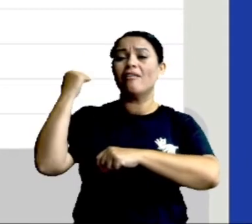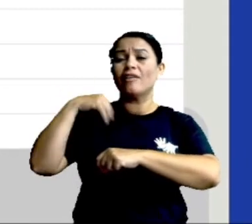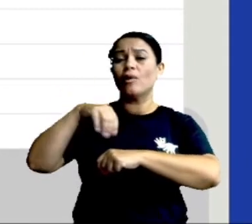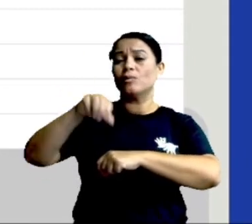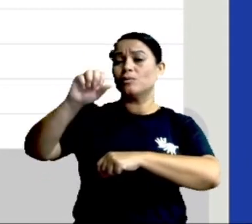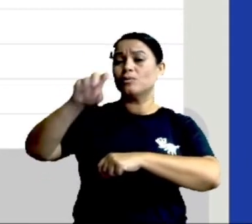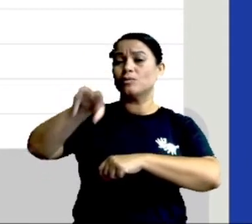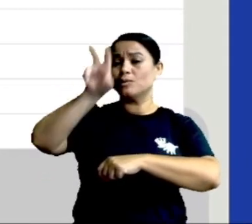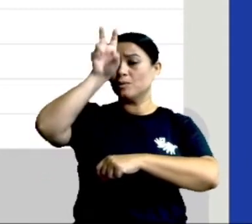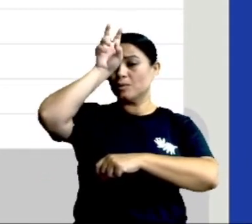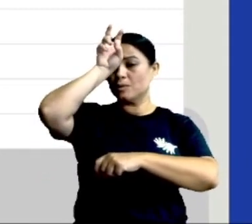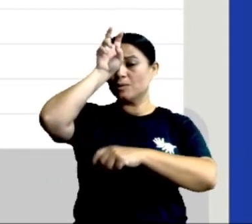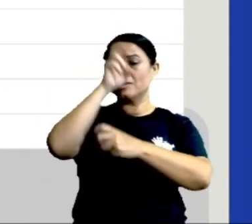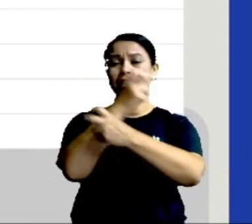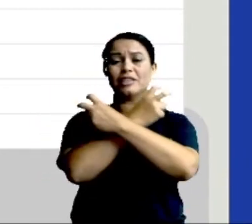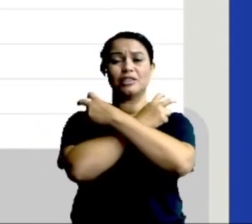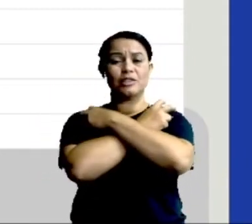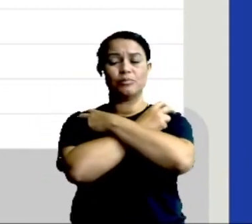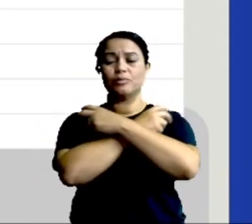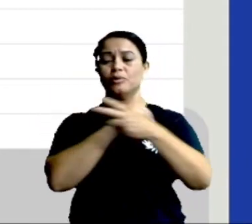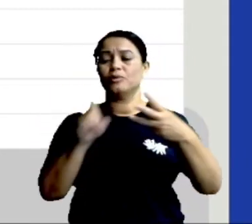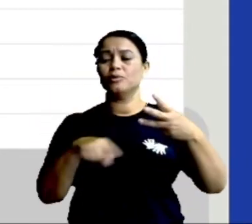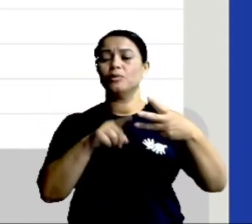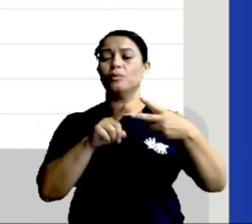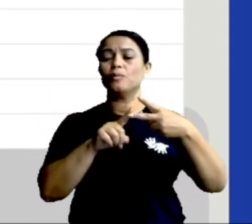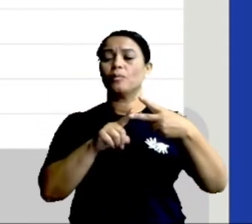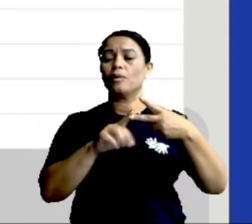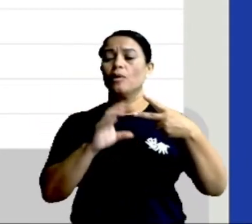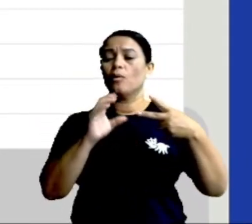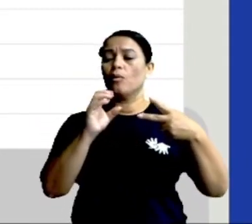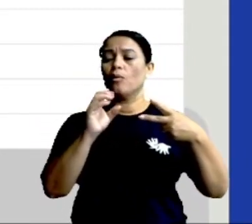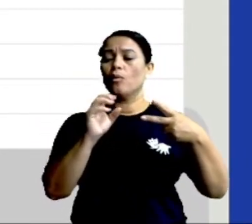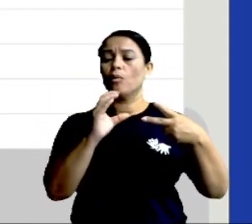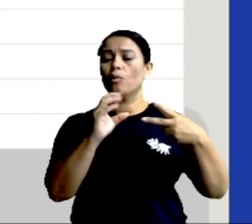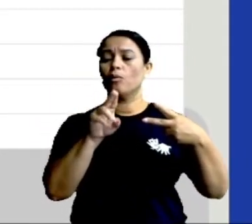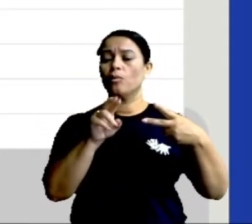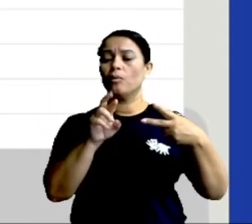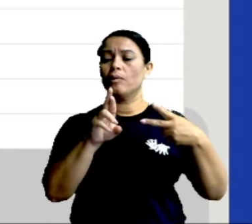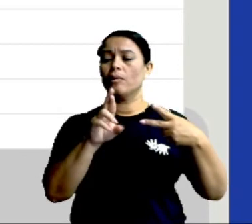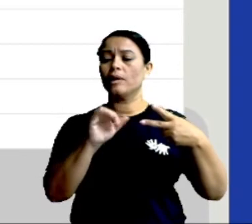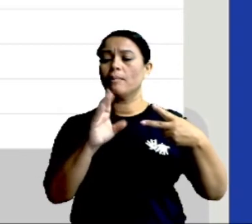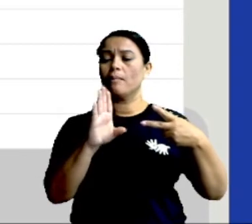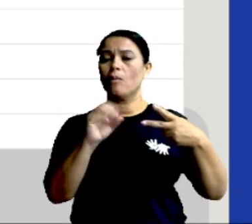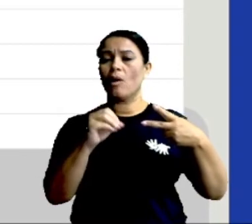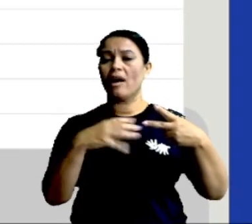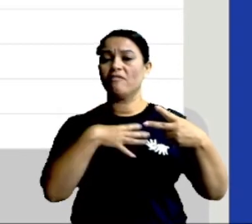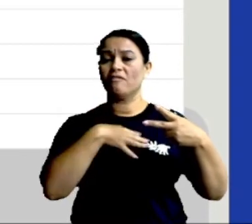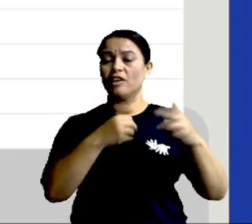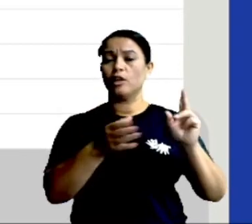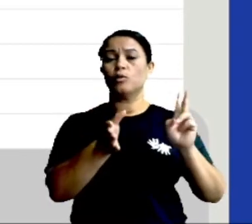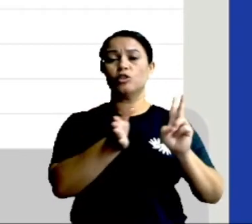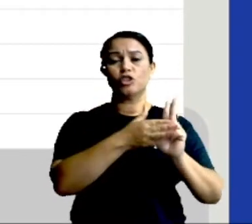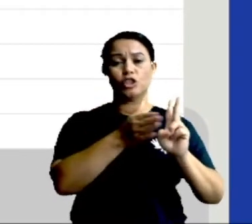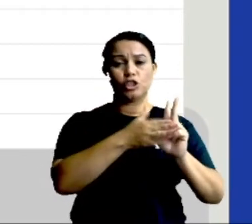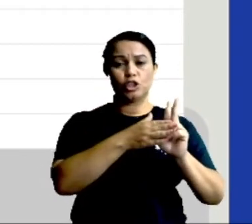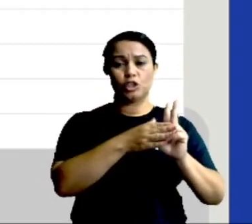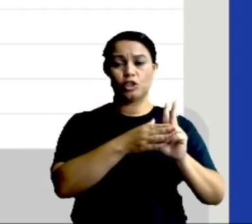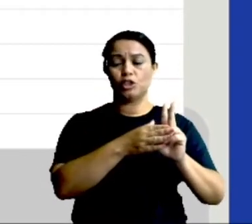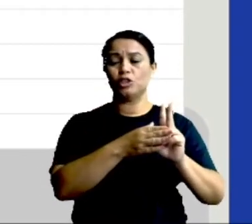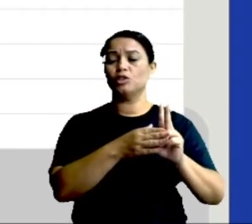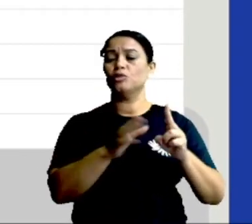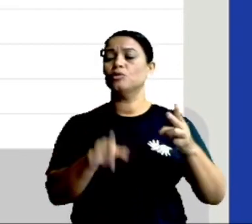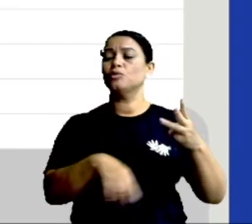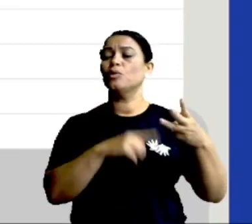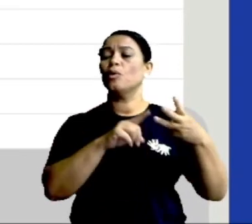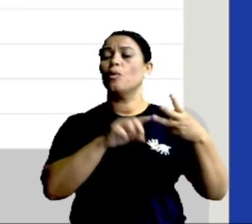egípcios. O coriboca era filho de índio com o mameluco. O mulato já era o filho